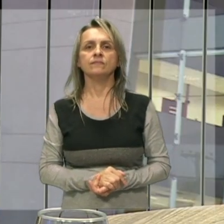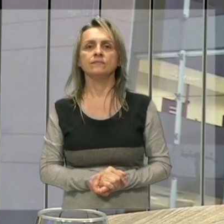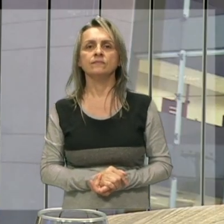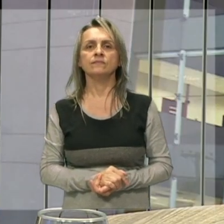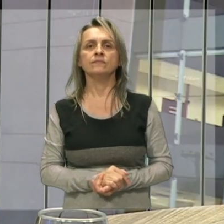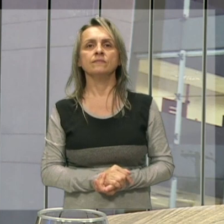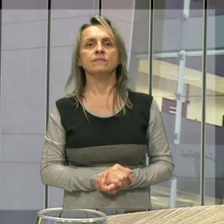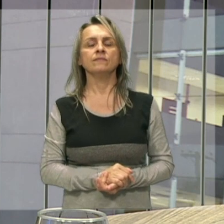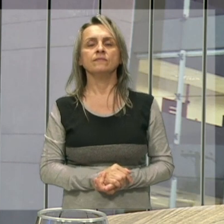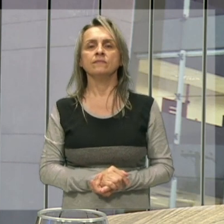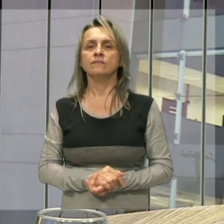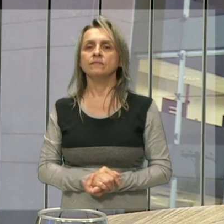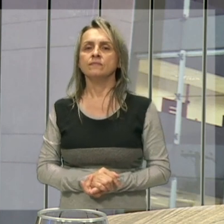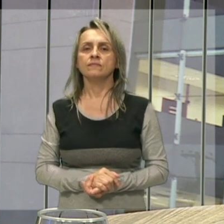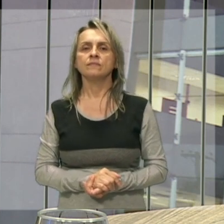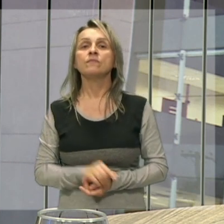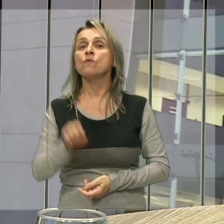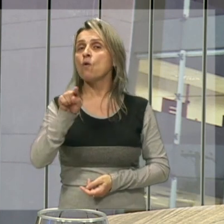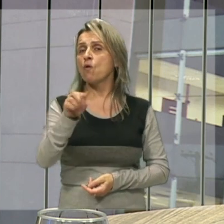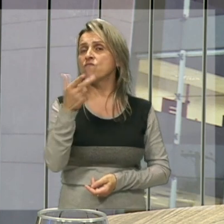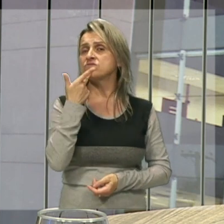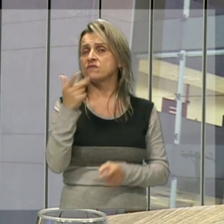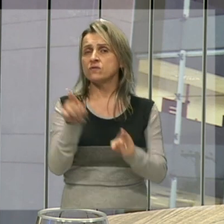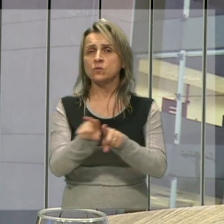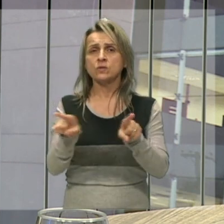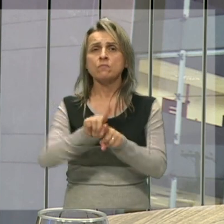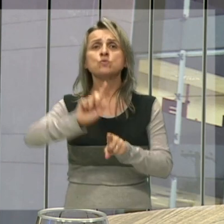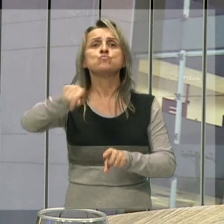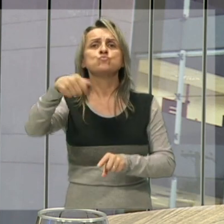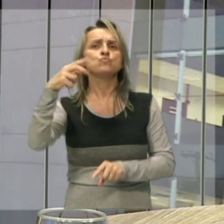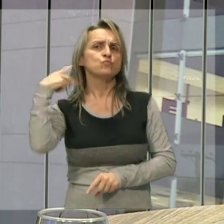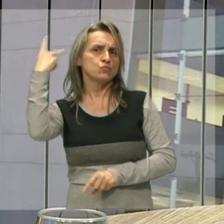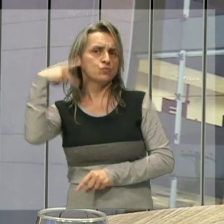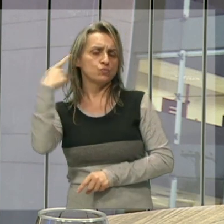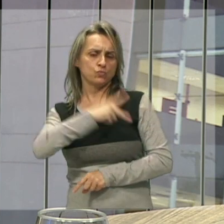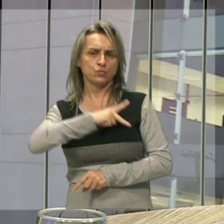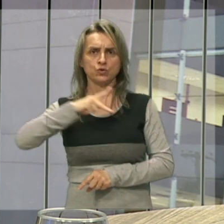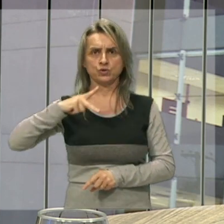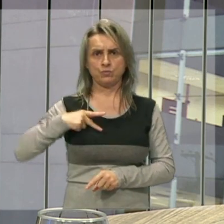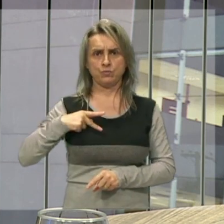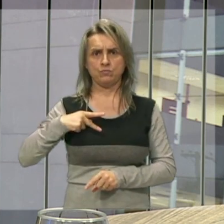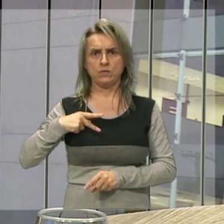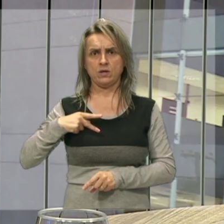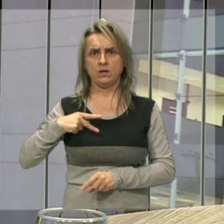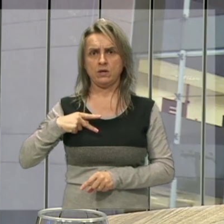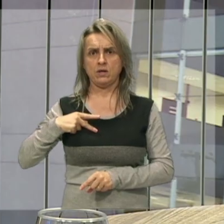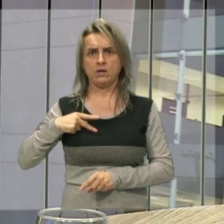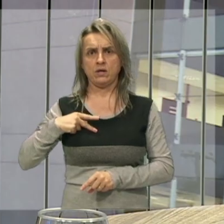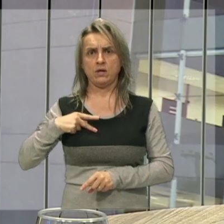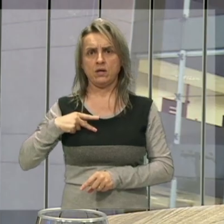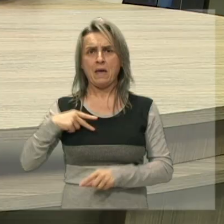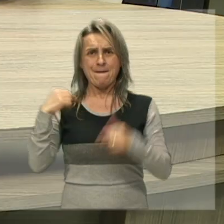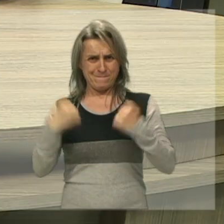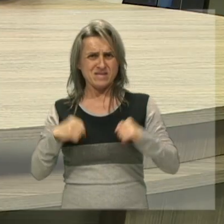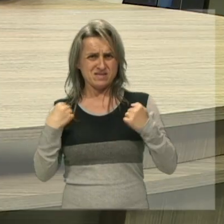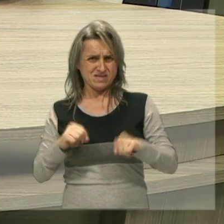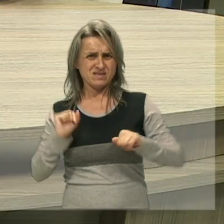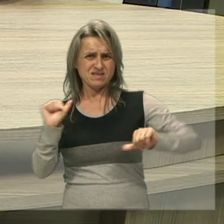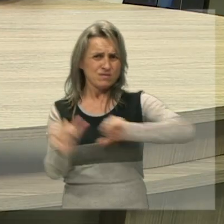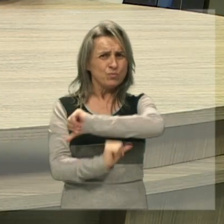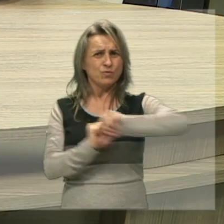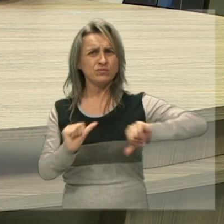de políticas públicas mesmo, daí isso tem que virar uma política pública de já pensar na